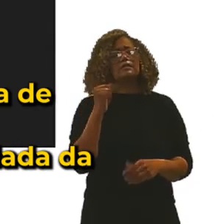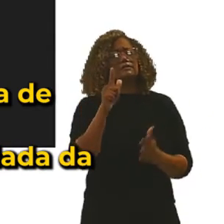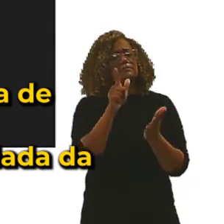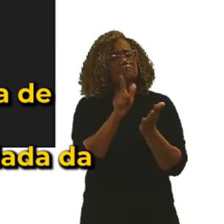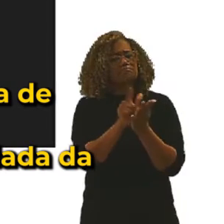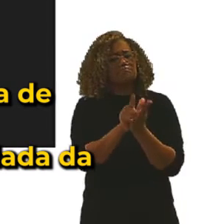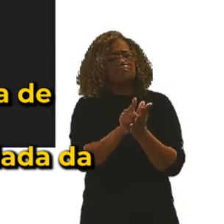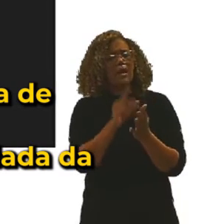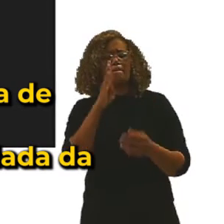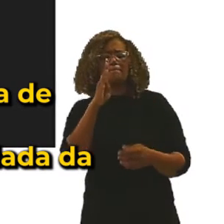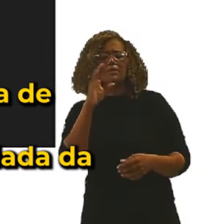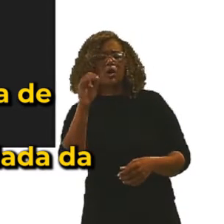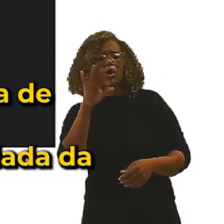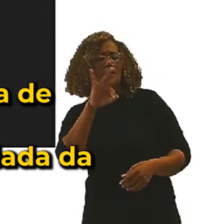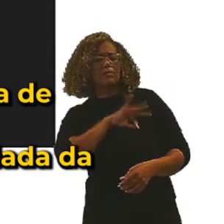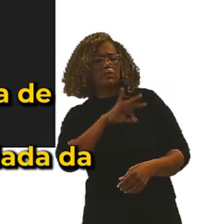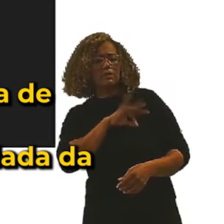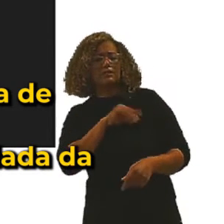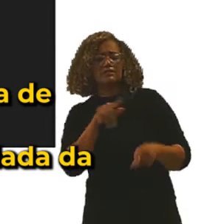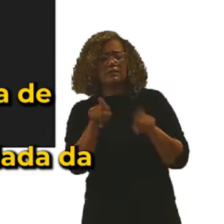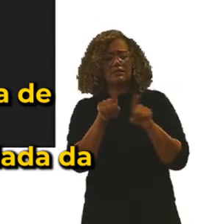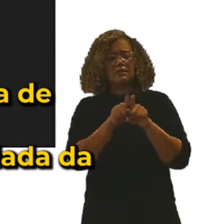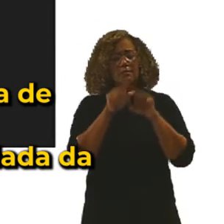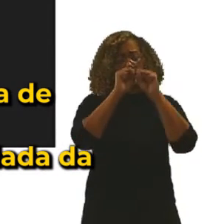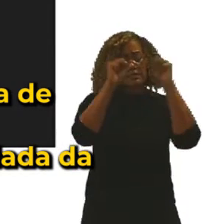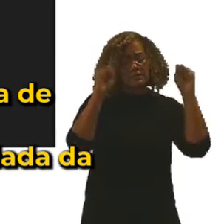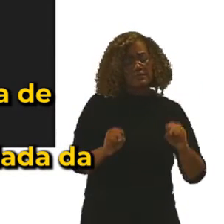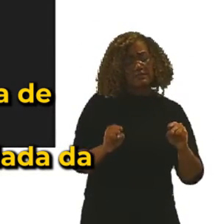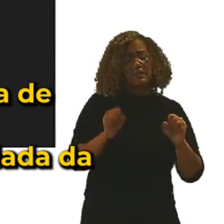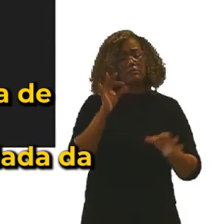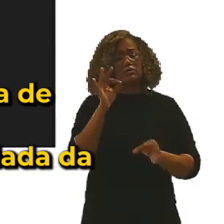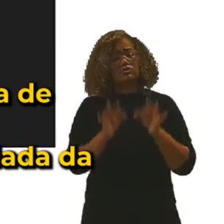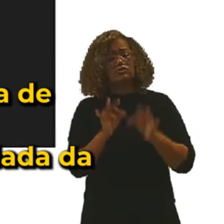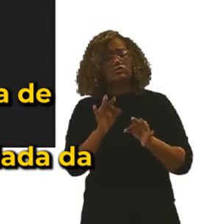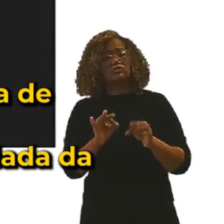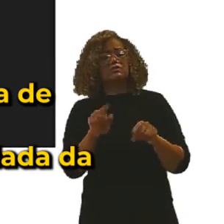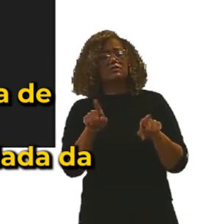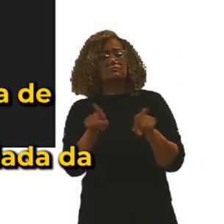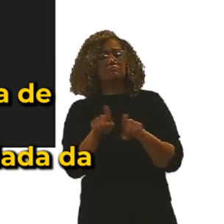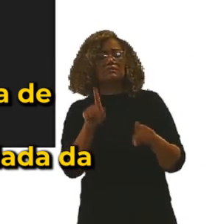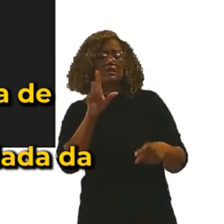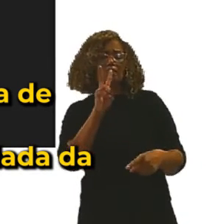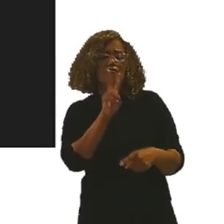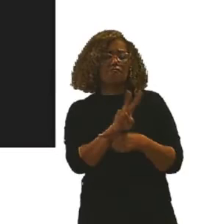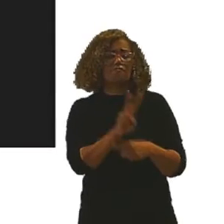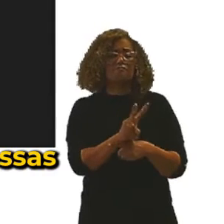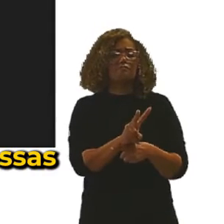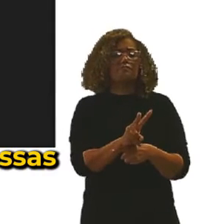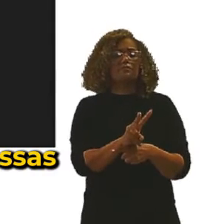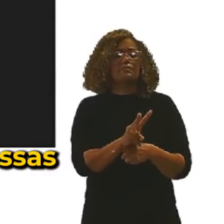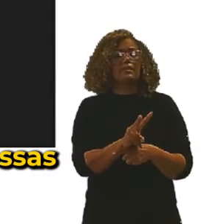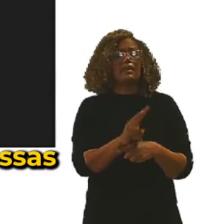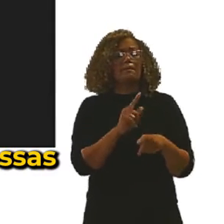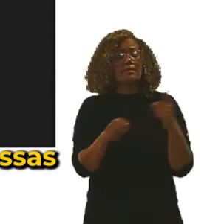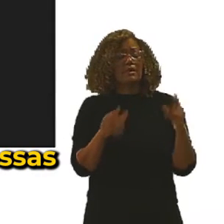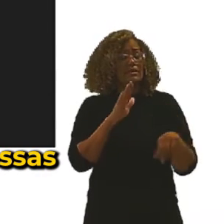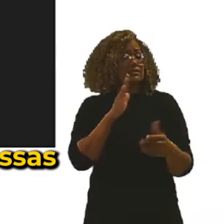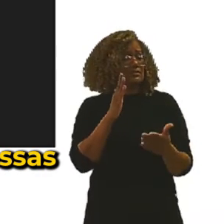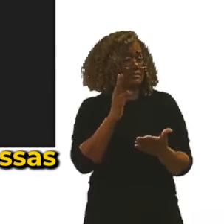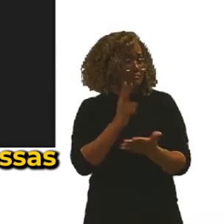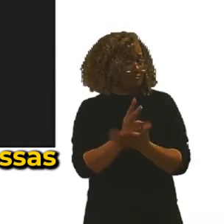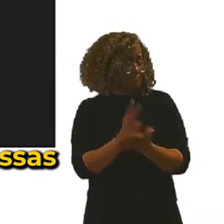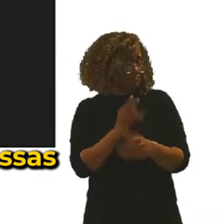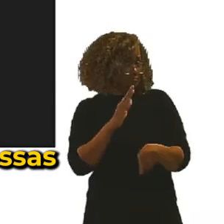de trazer a segurança pública ao sistema de justiça e de requerer protetiva para evitar essa escalada da violência. Ao mesmo tempo em que vemos